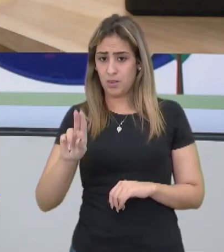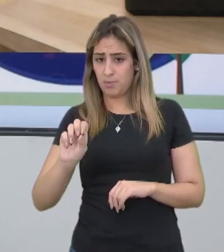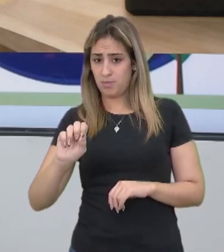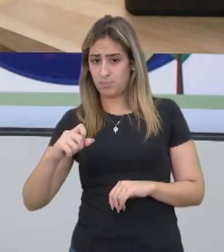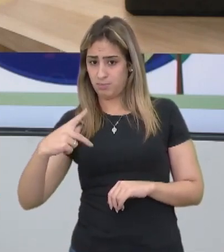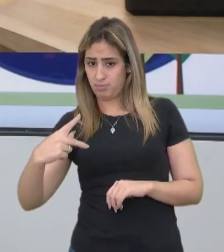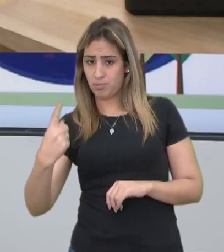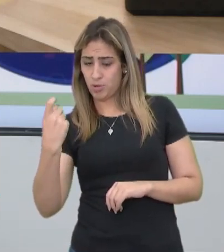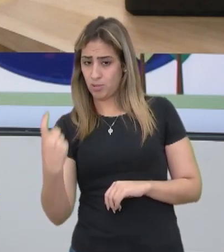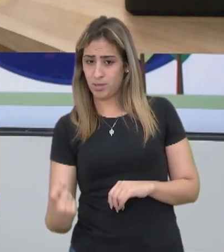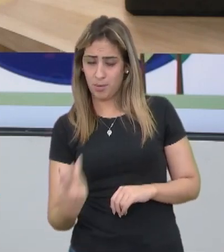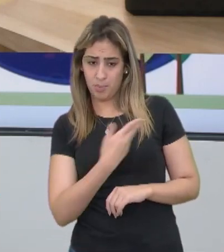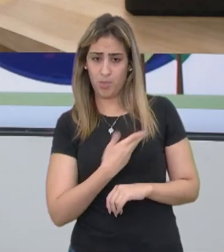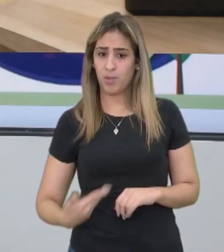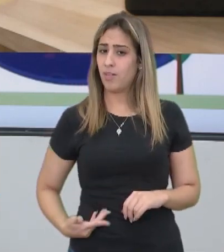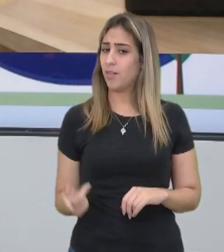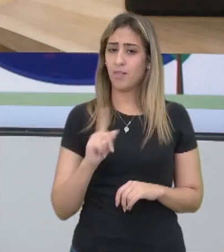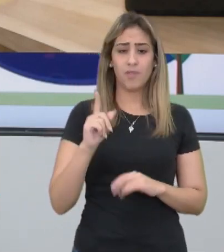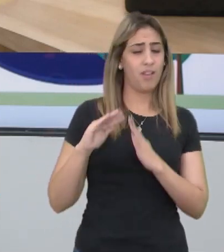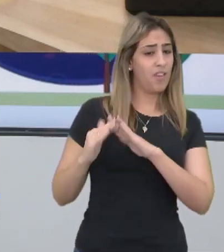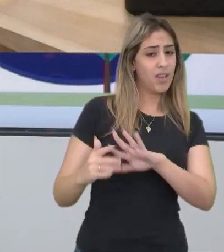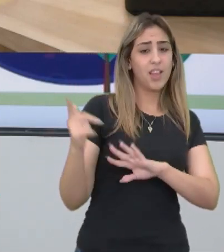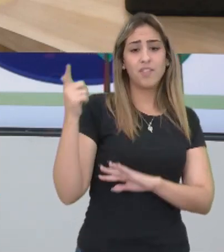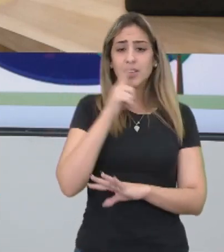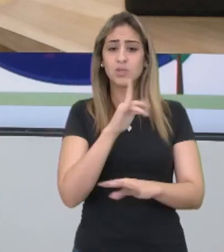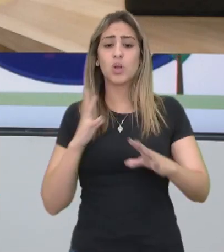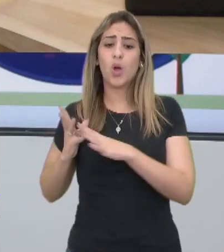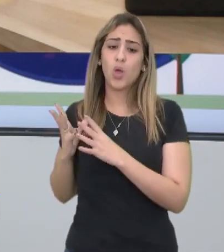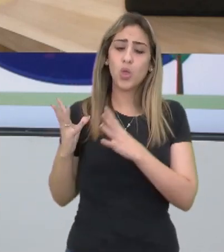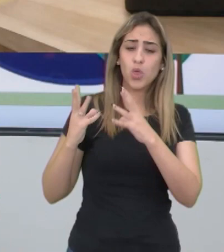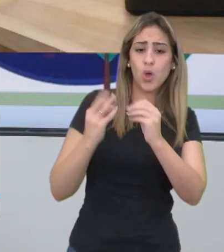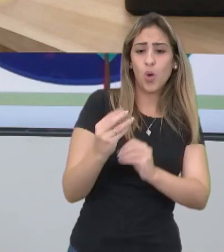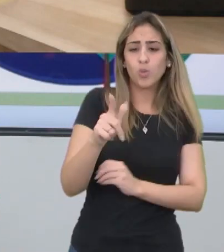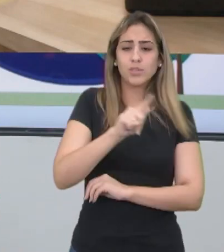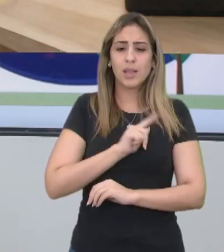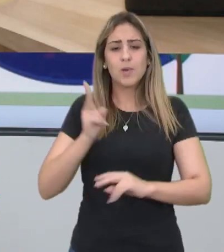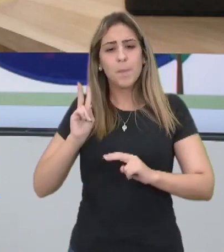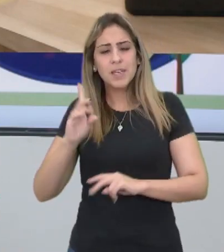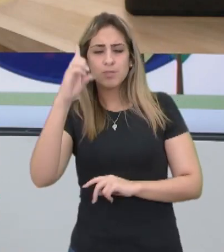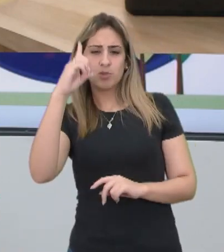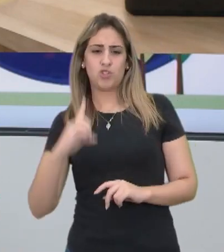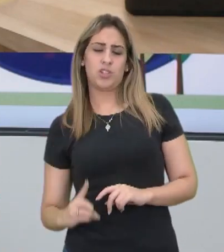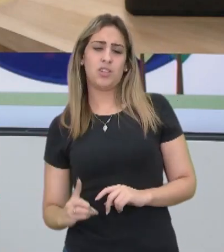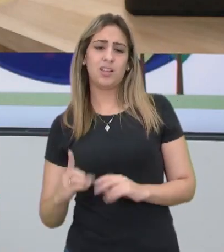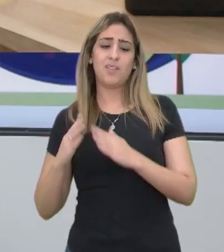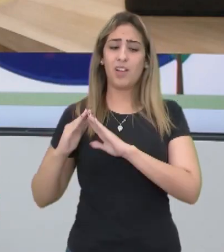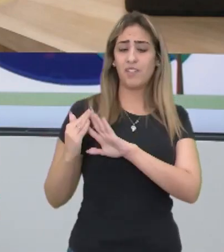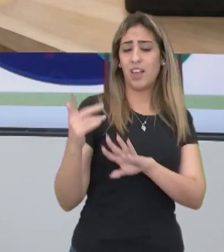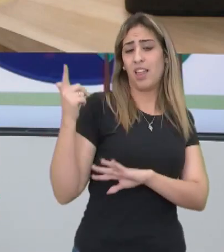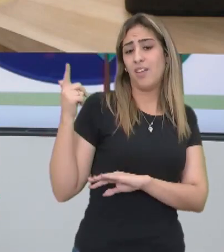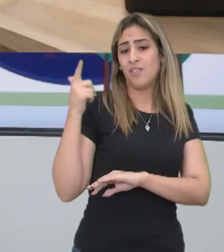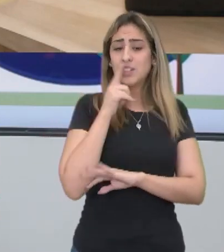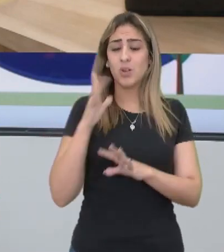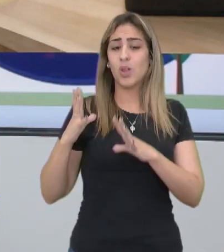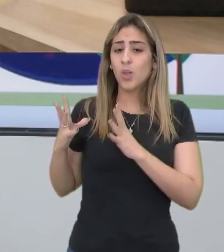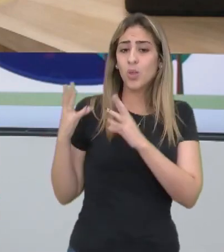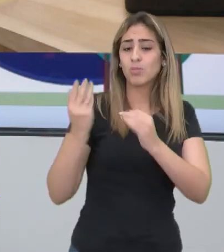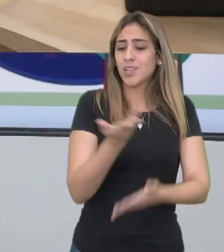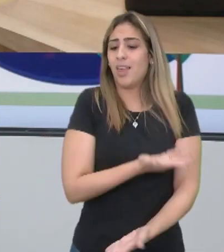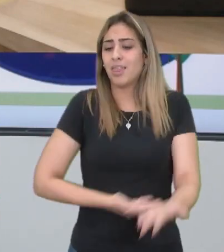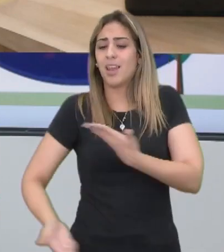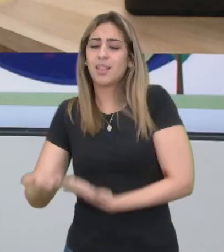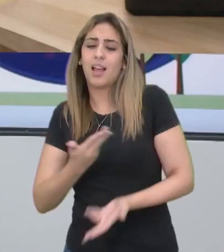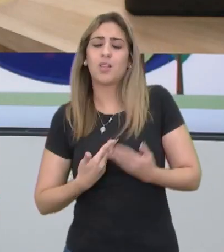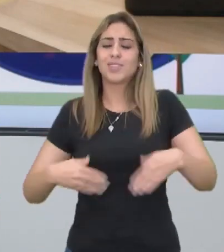a favela não venceu. A favela vence quando todos têm o mesmo direito. A favela vence quando todos são tratados